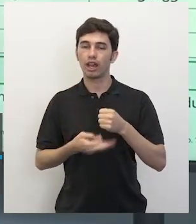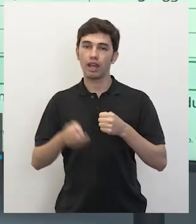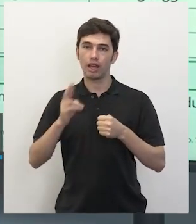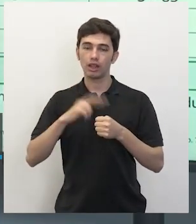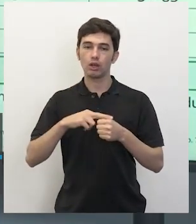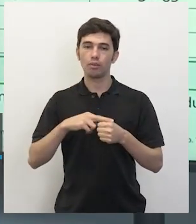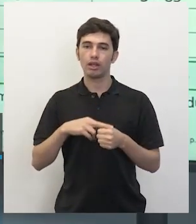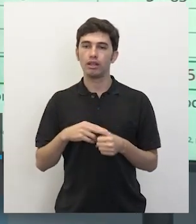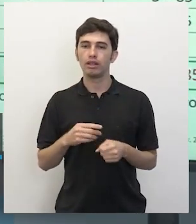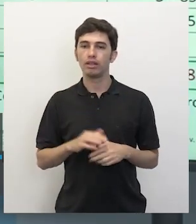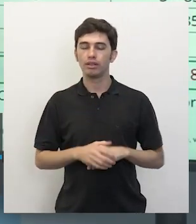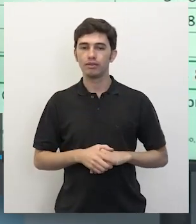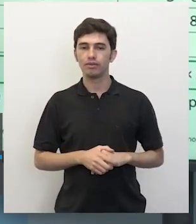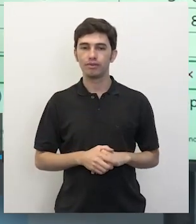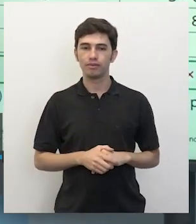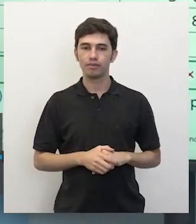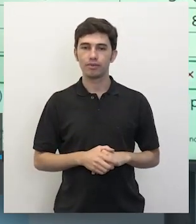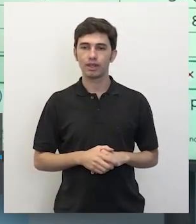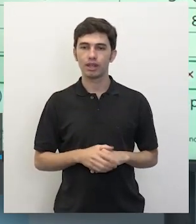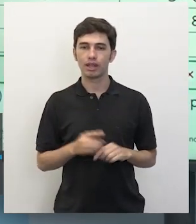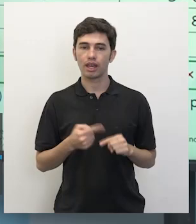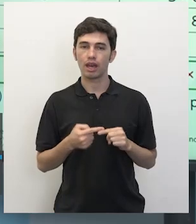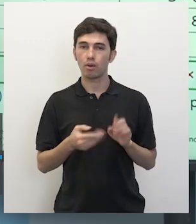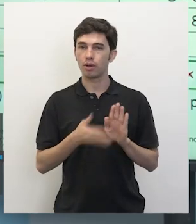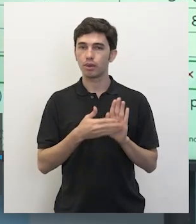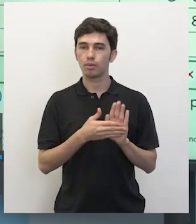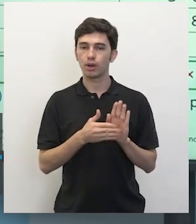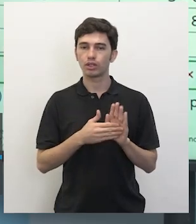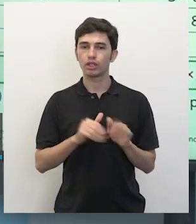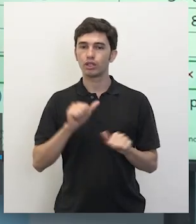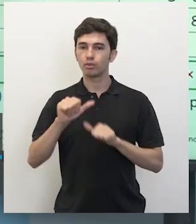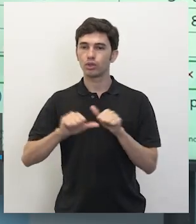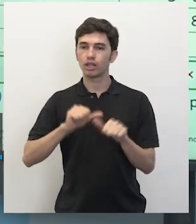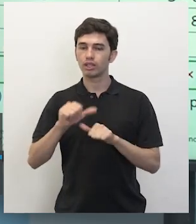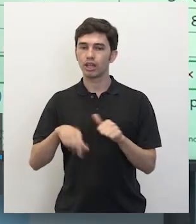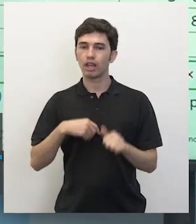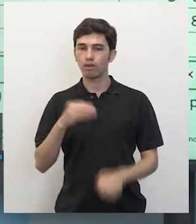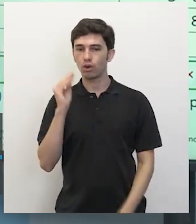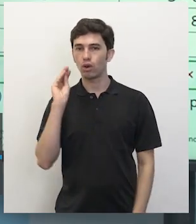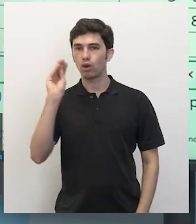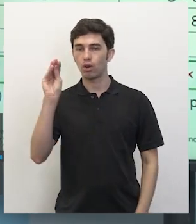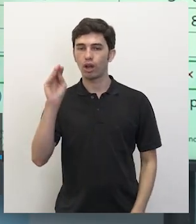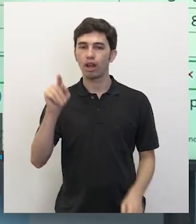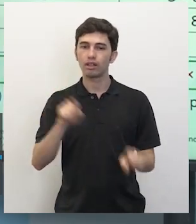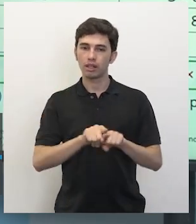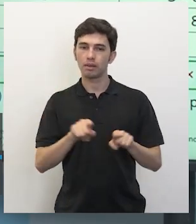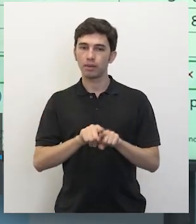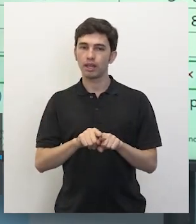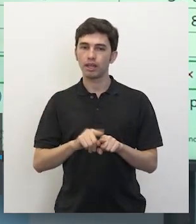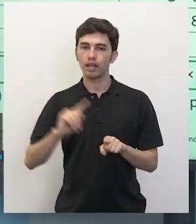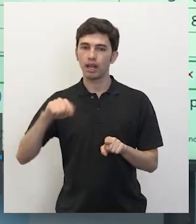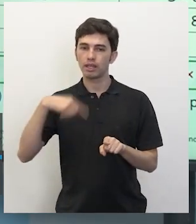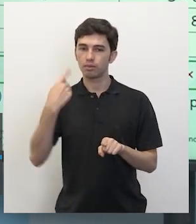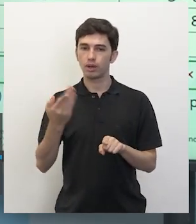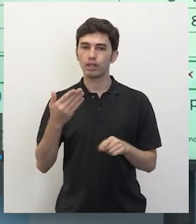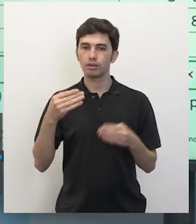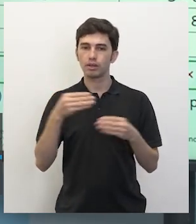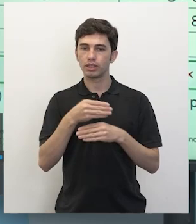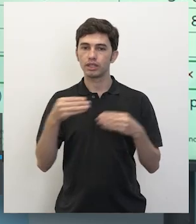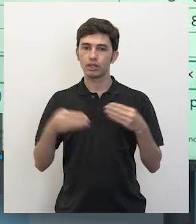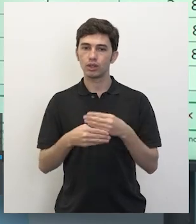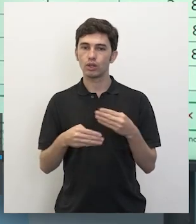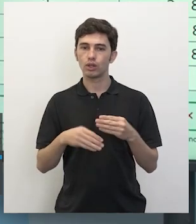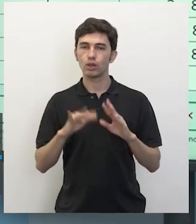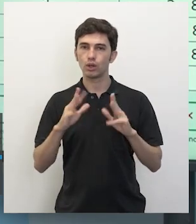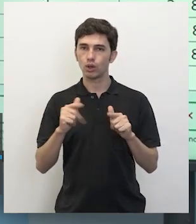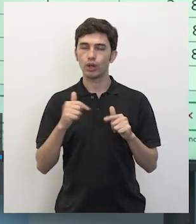é? Porque é a proposta de mudança, mas a gente vai colocar novamente, eu vou inserir ela para as próximas aulas em todas